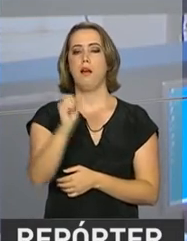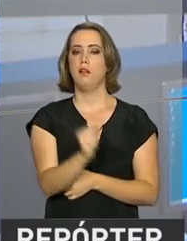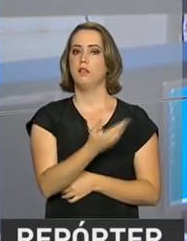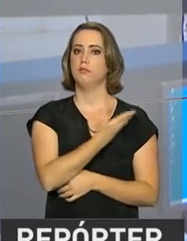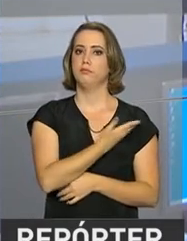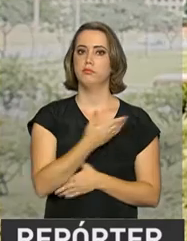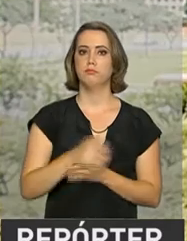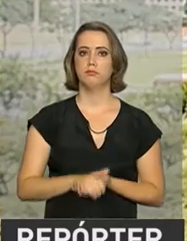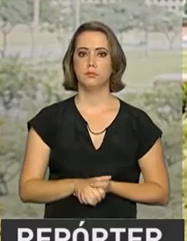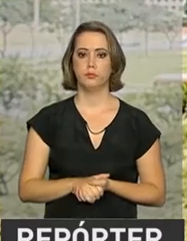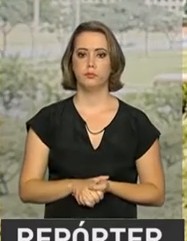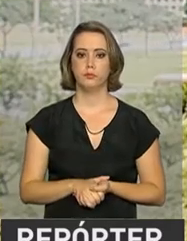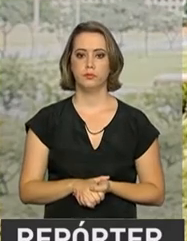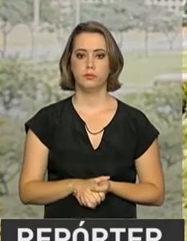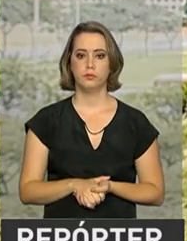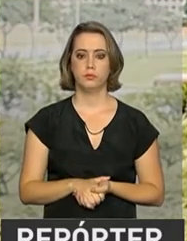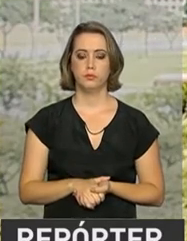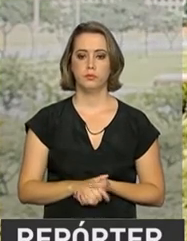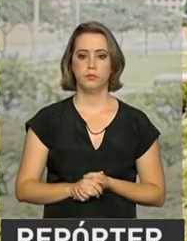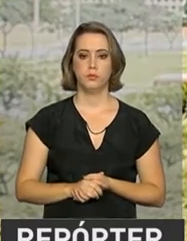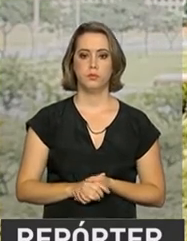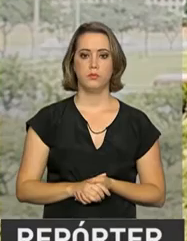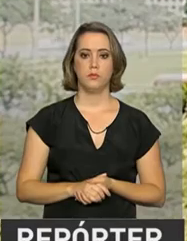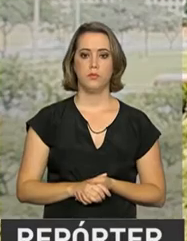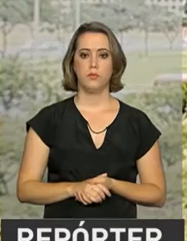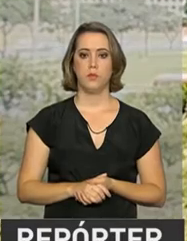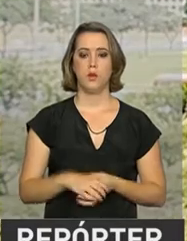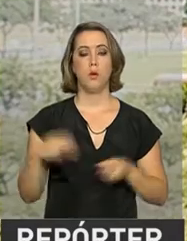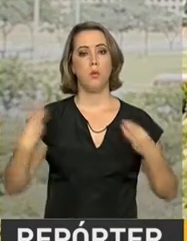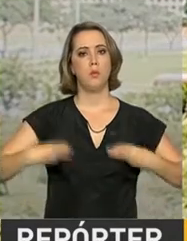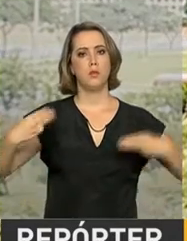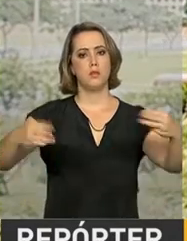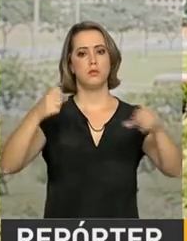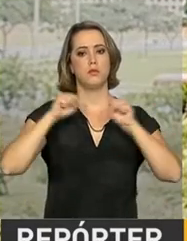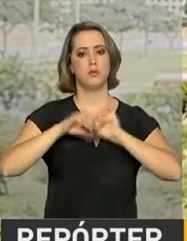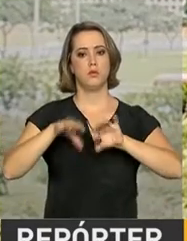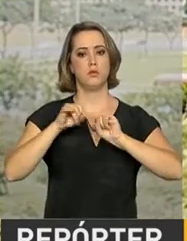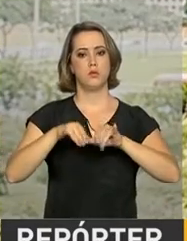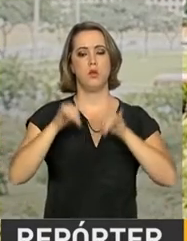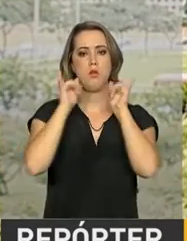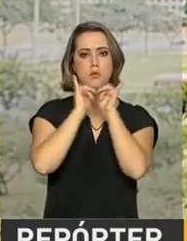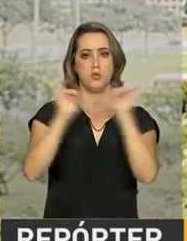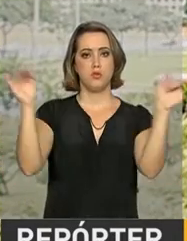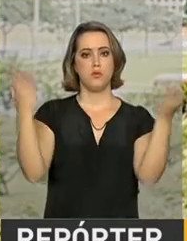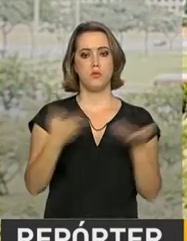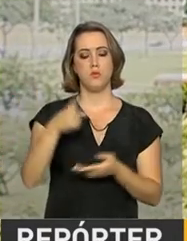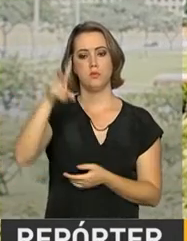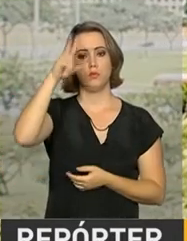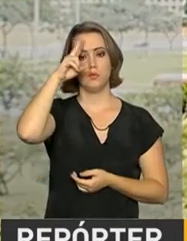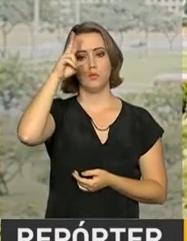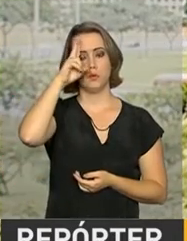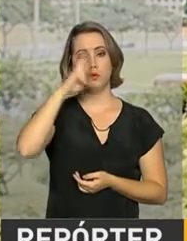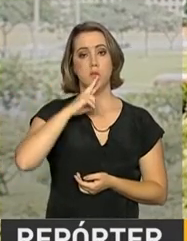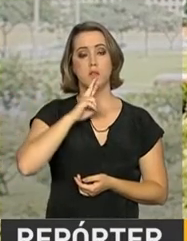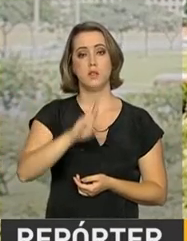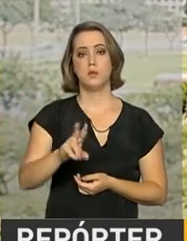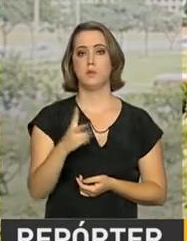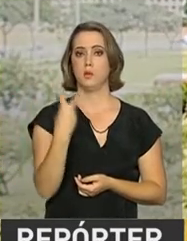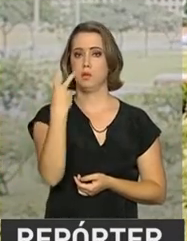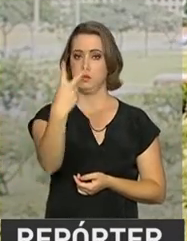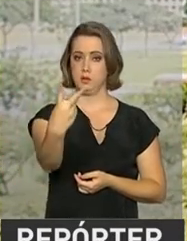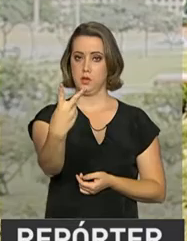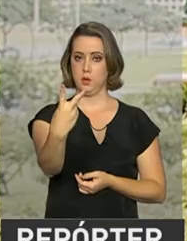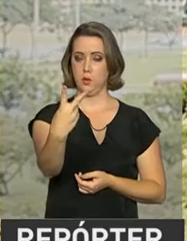canuto o ministério da educação divulgou desde esta segunda feira o resultado da segunda chamada